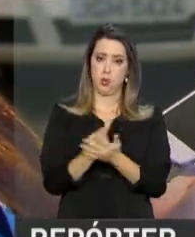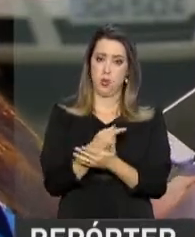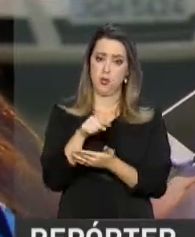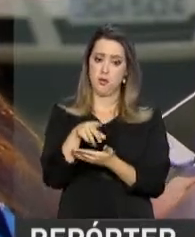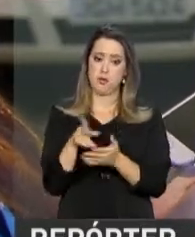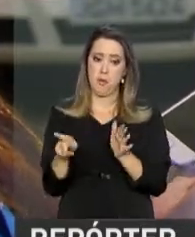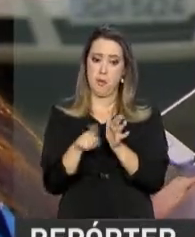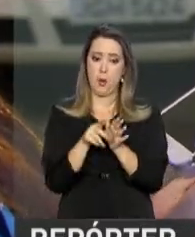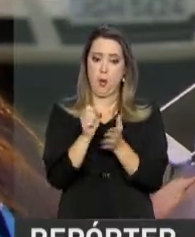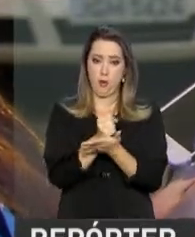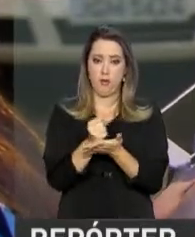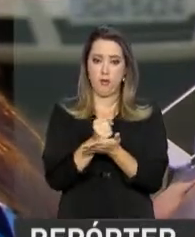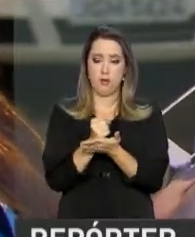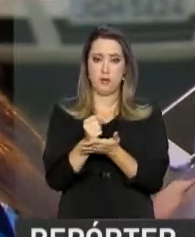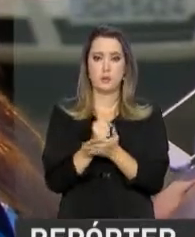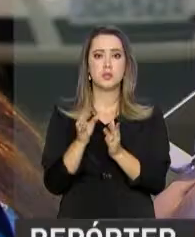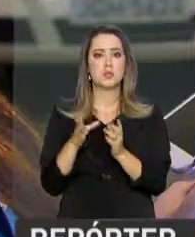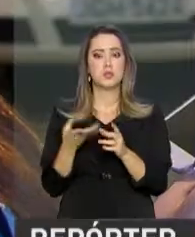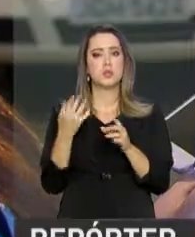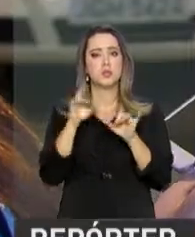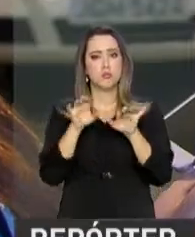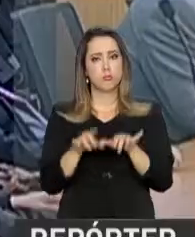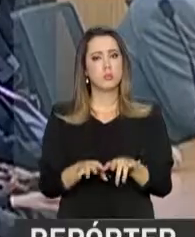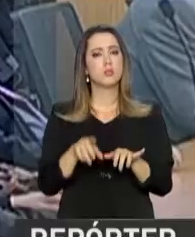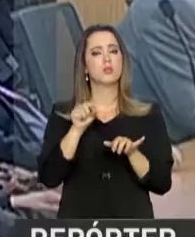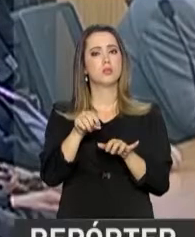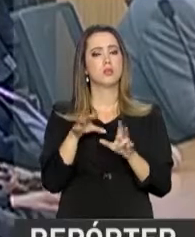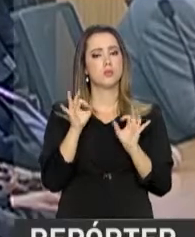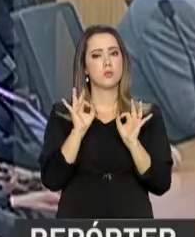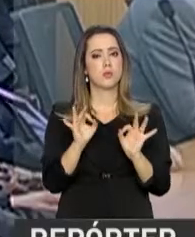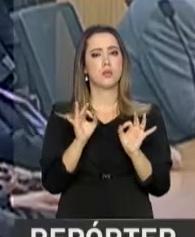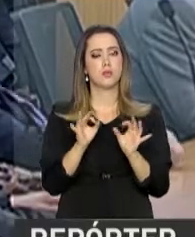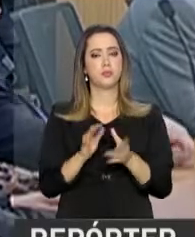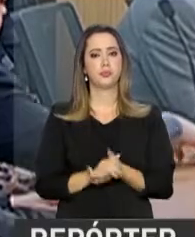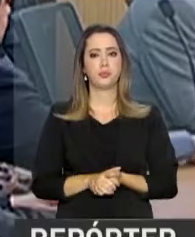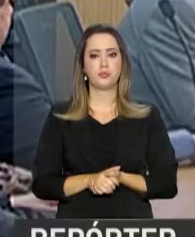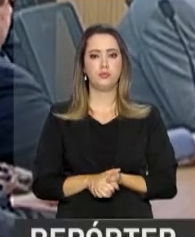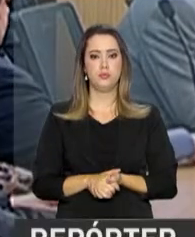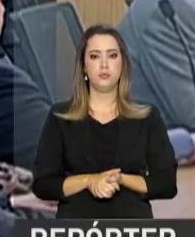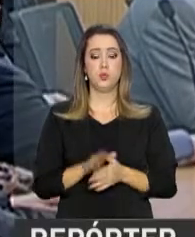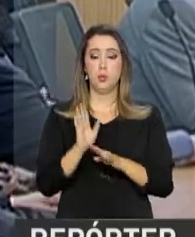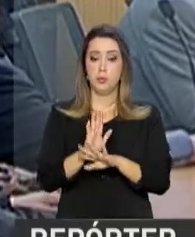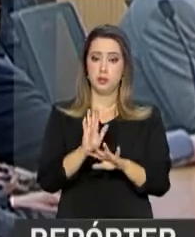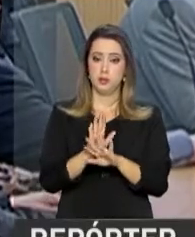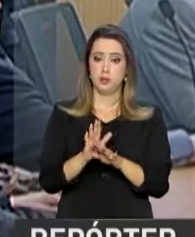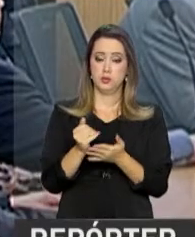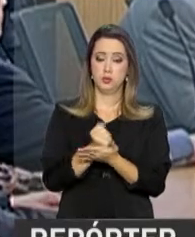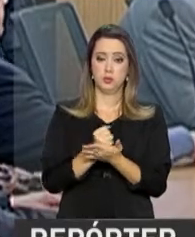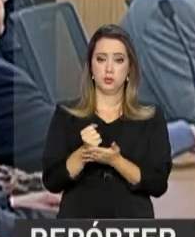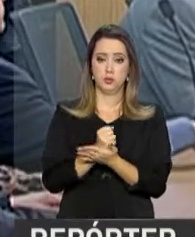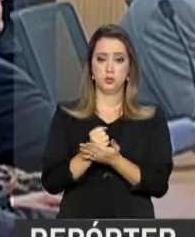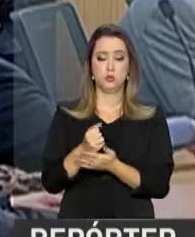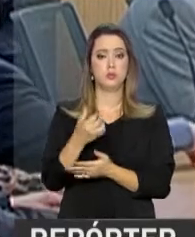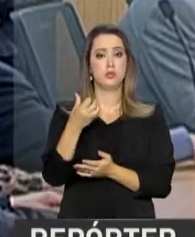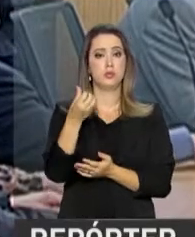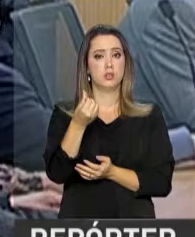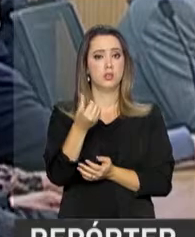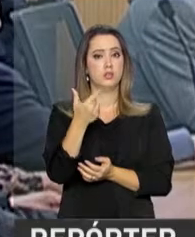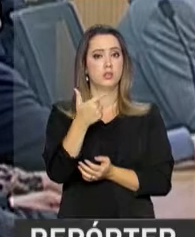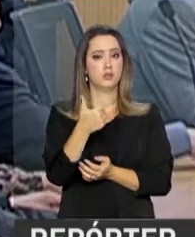farmacêutica gestão é codificado na tabela se aços para estruturar assim tem-se a farmacêutica em